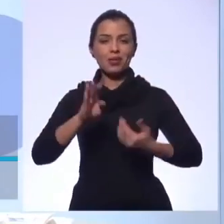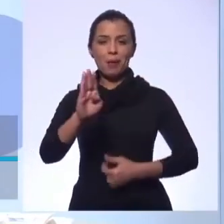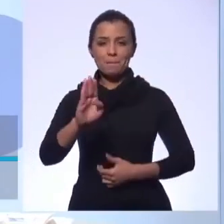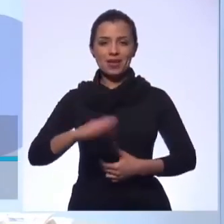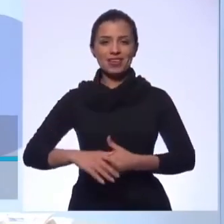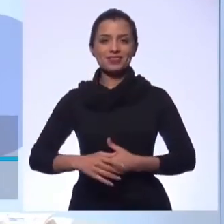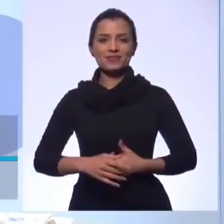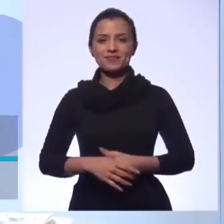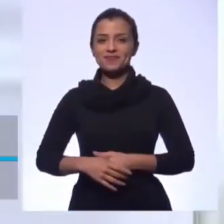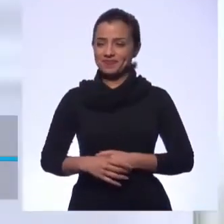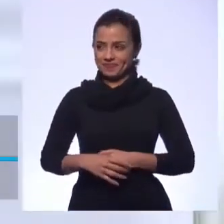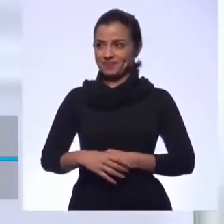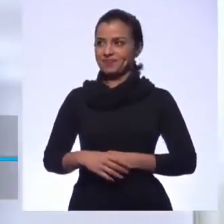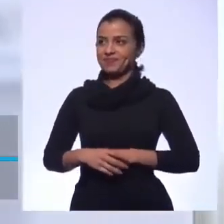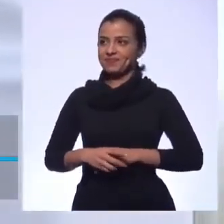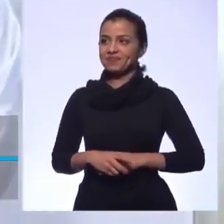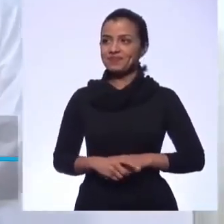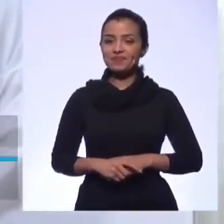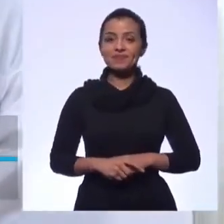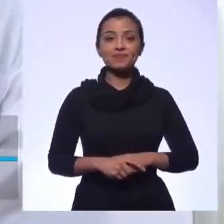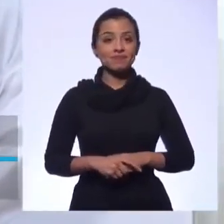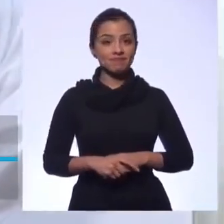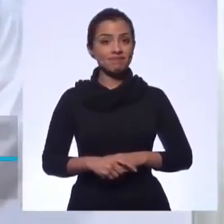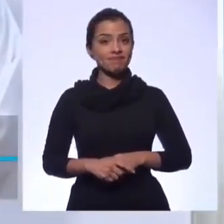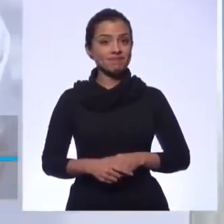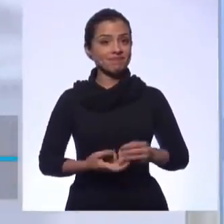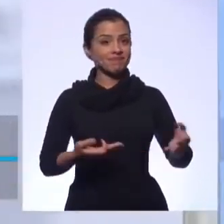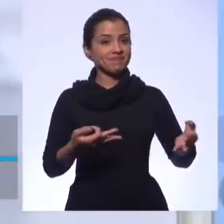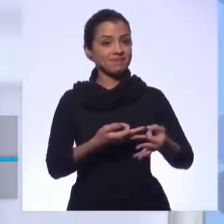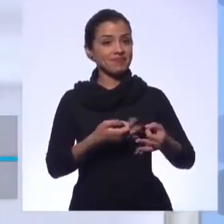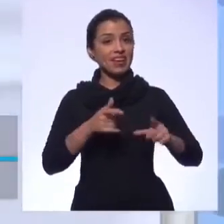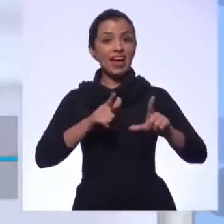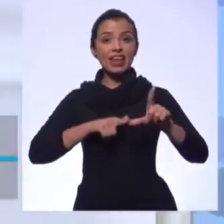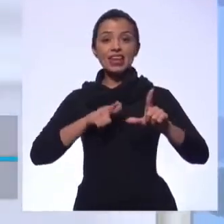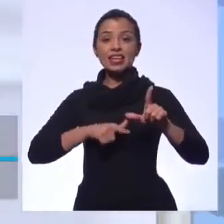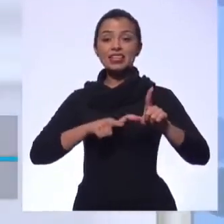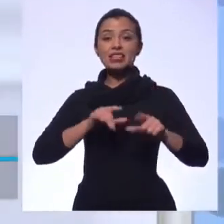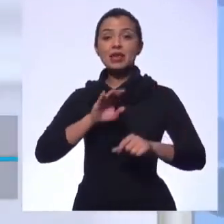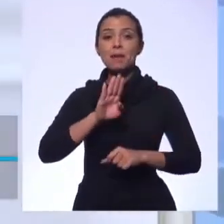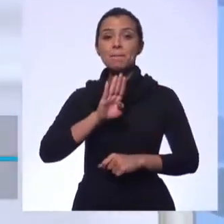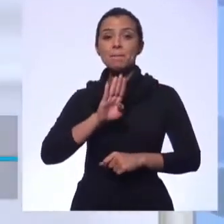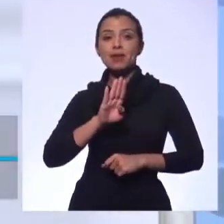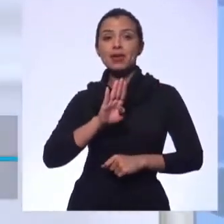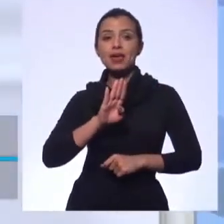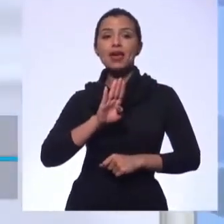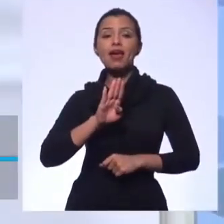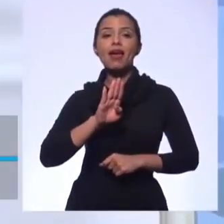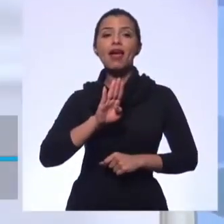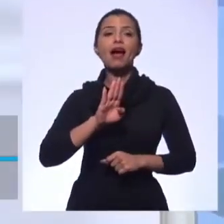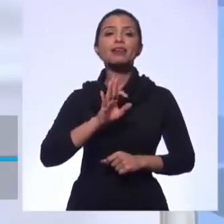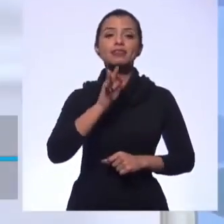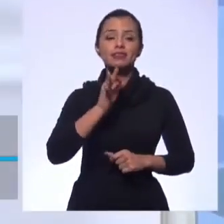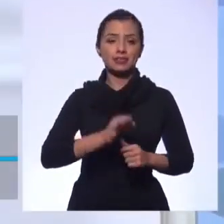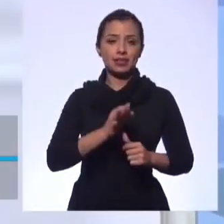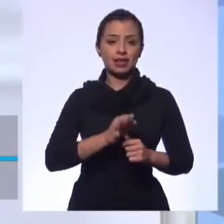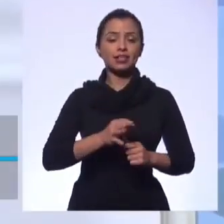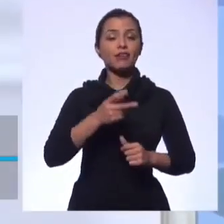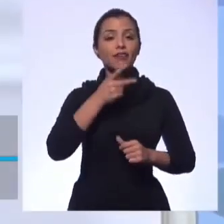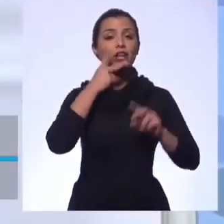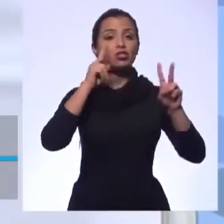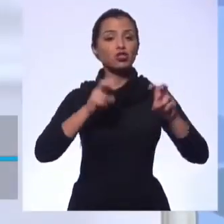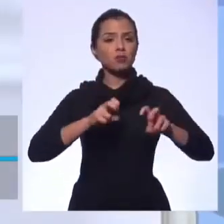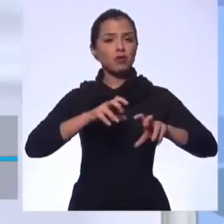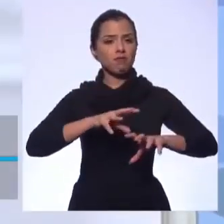professor? Perfeito. Pessoal, então a alternativa B é a correta. Eu vou falar um pouquinho para vocês sobre infecções